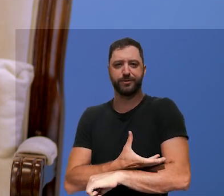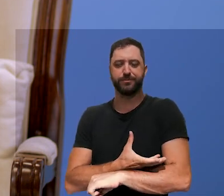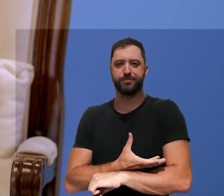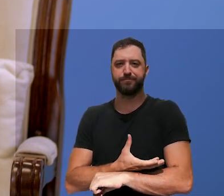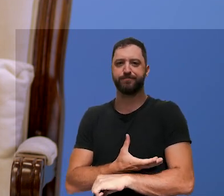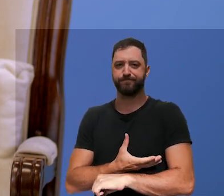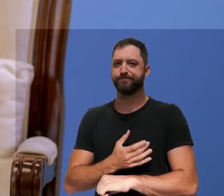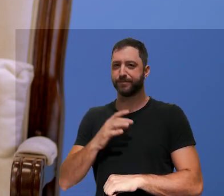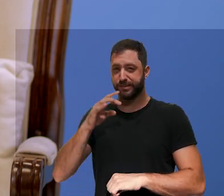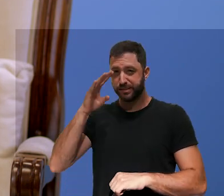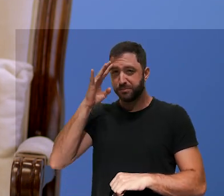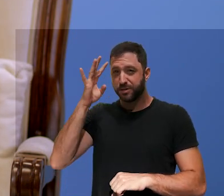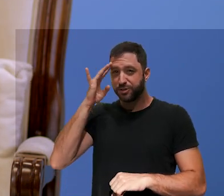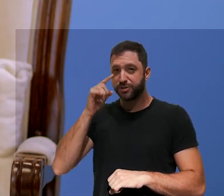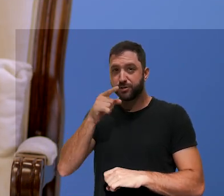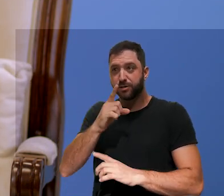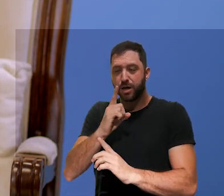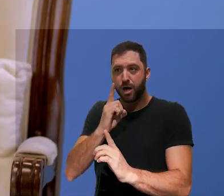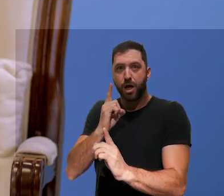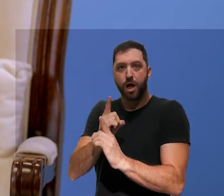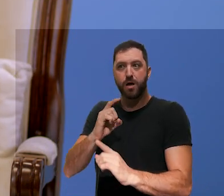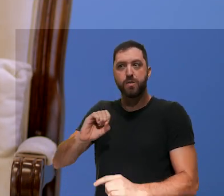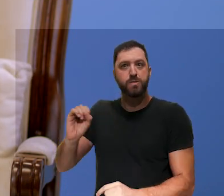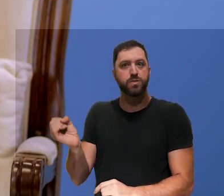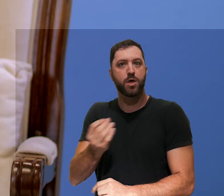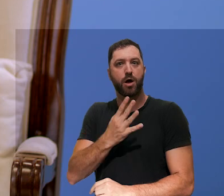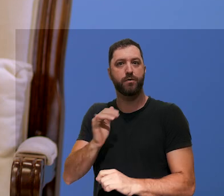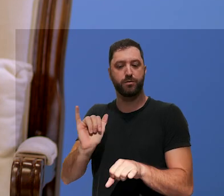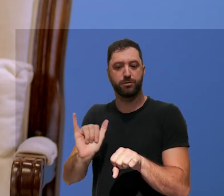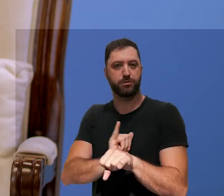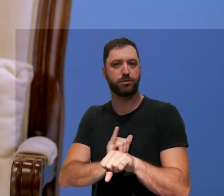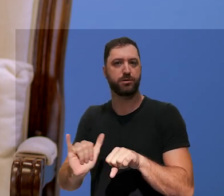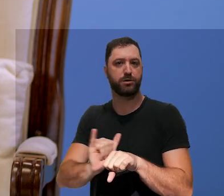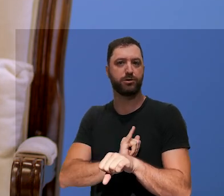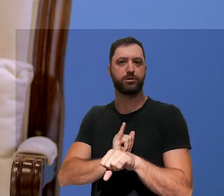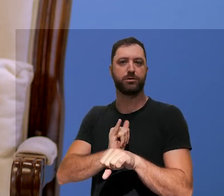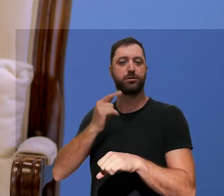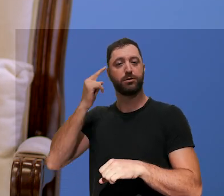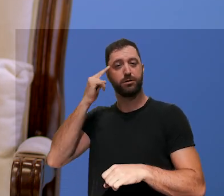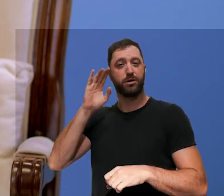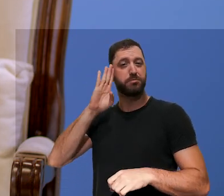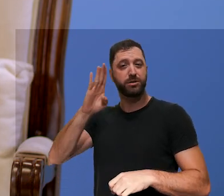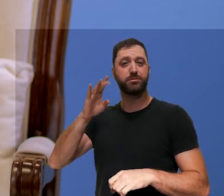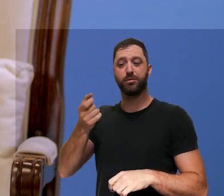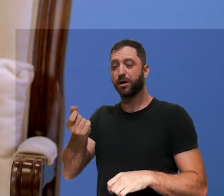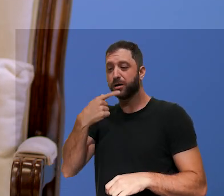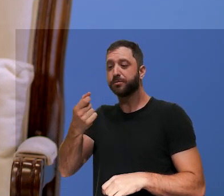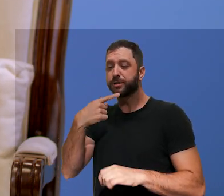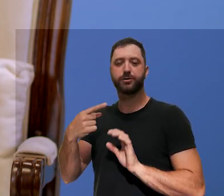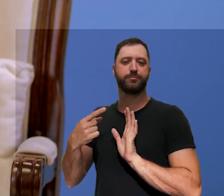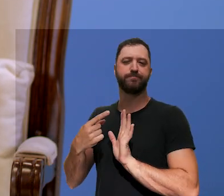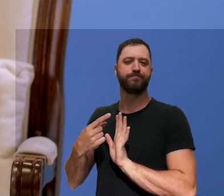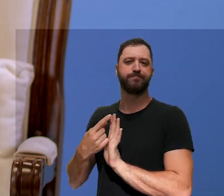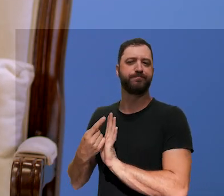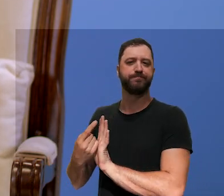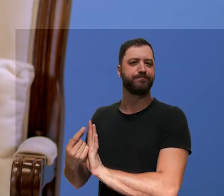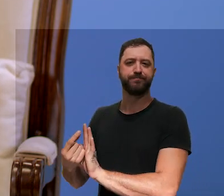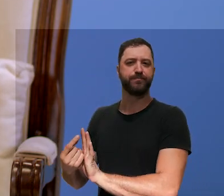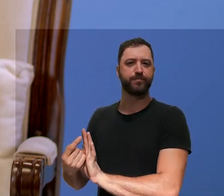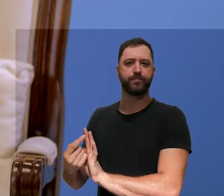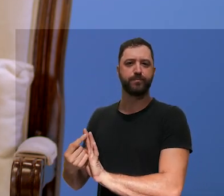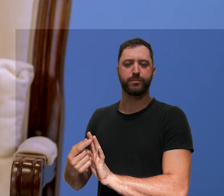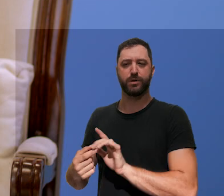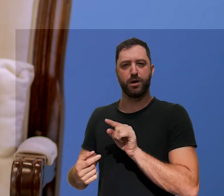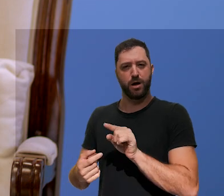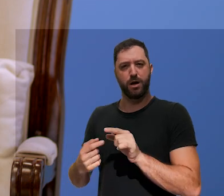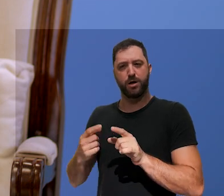Janeiro Branco. Imagine descobrir uma abordagem revolucionária que não depende de medicamentos e